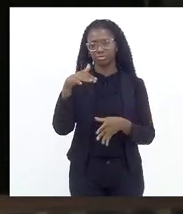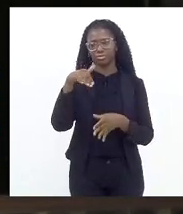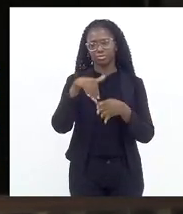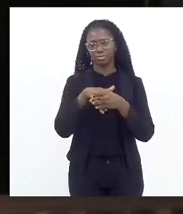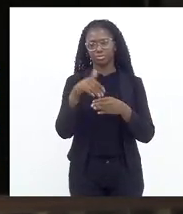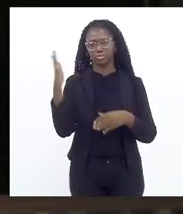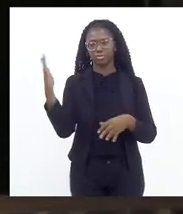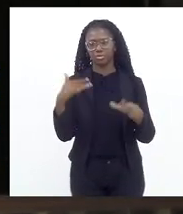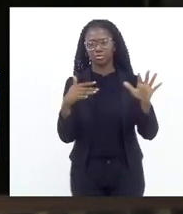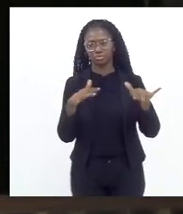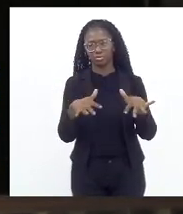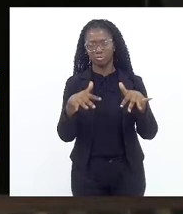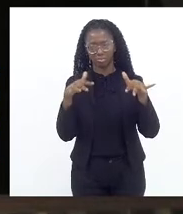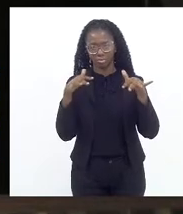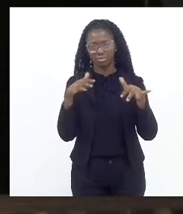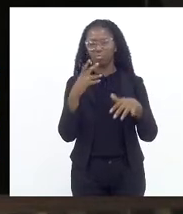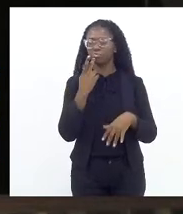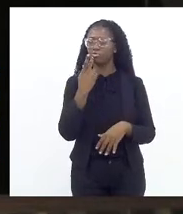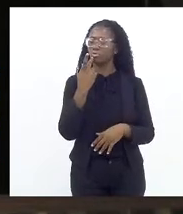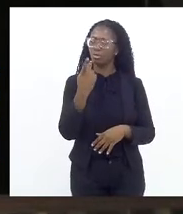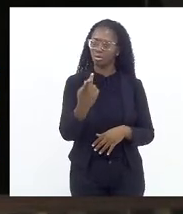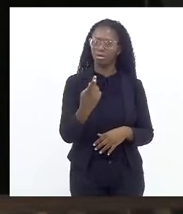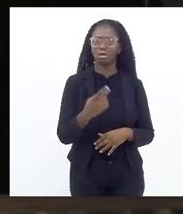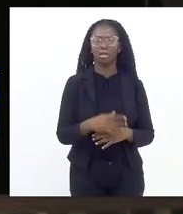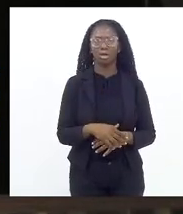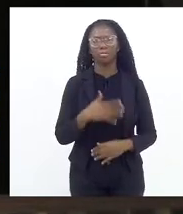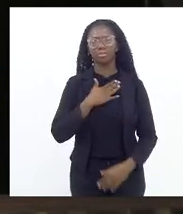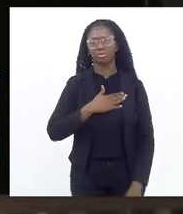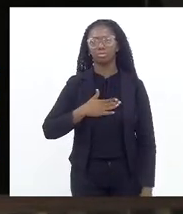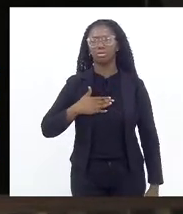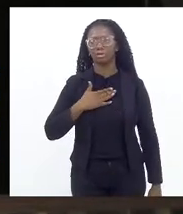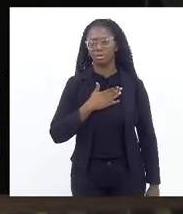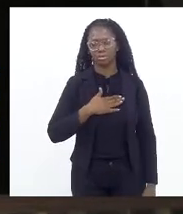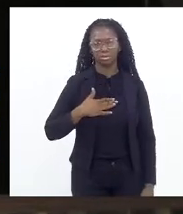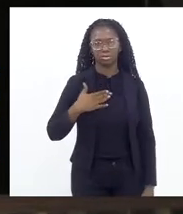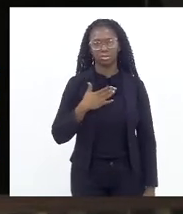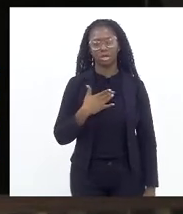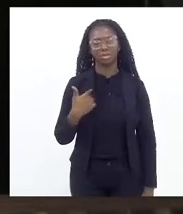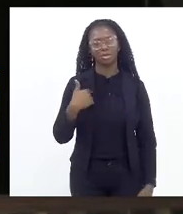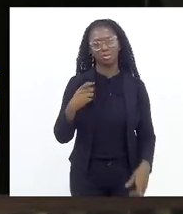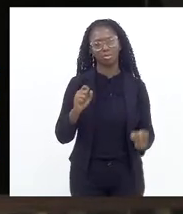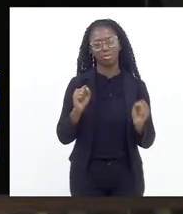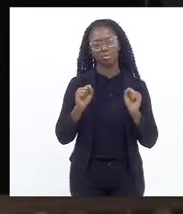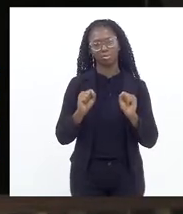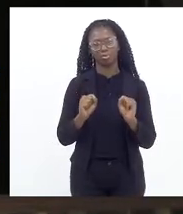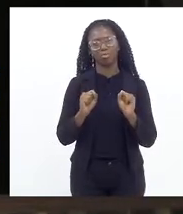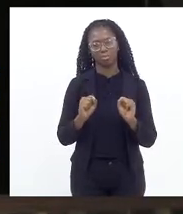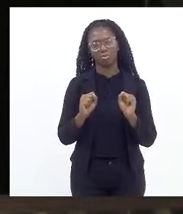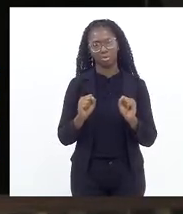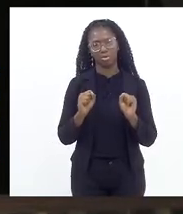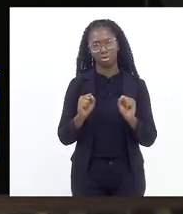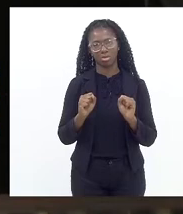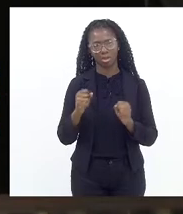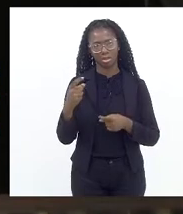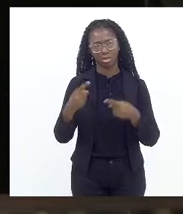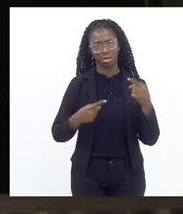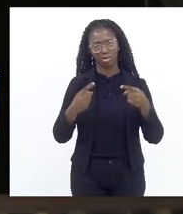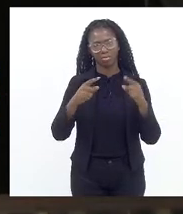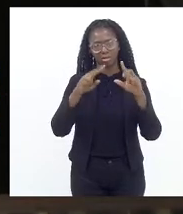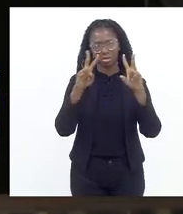esta tribuna, manifestar a minha satisfação de estar podendo tratar aqui de um